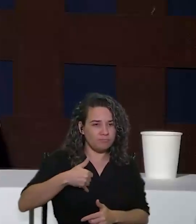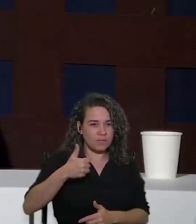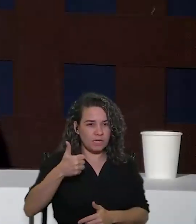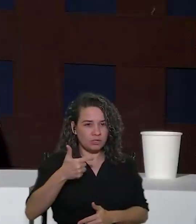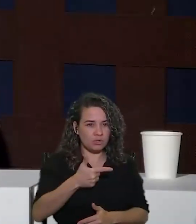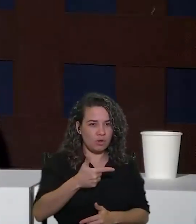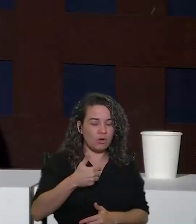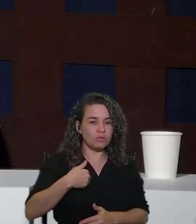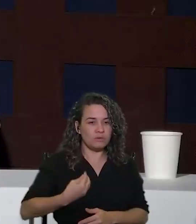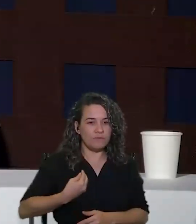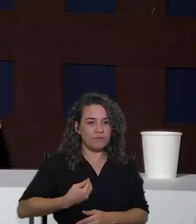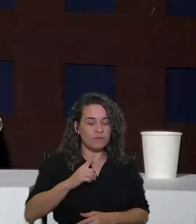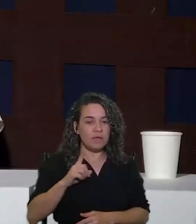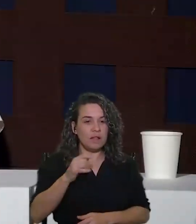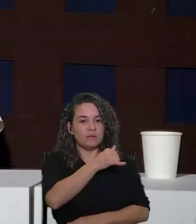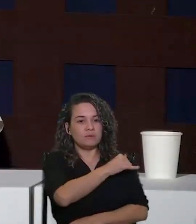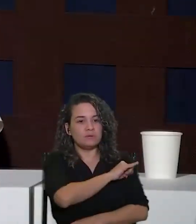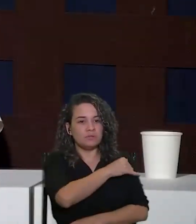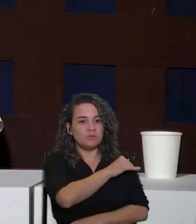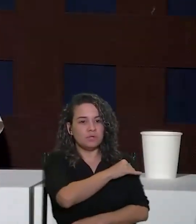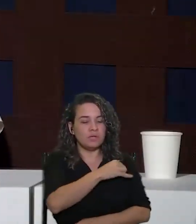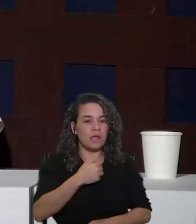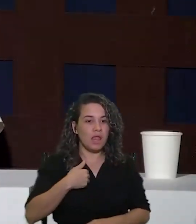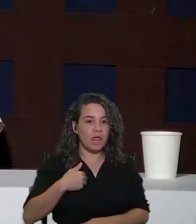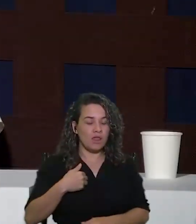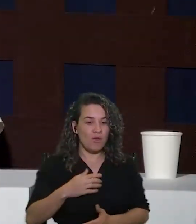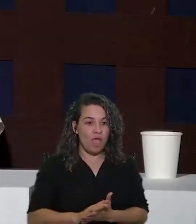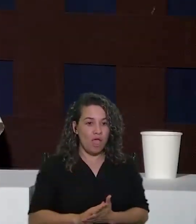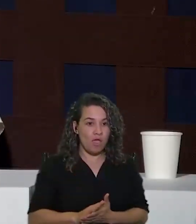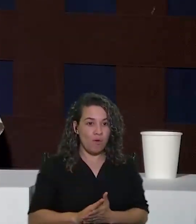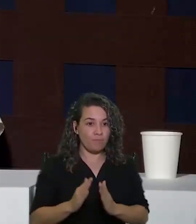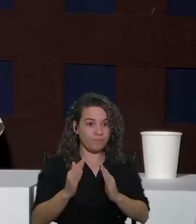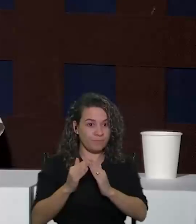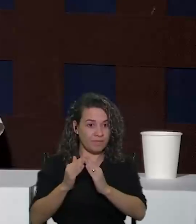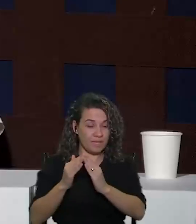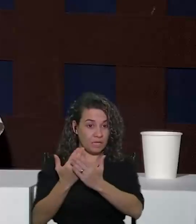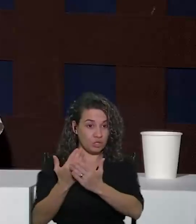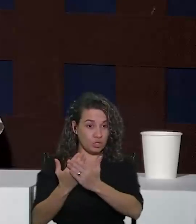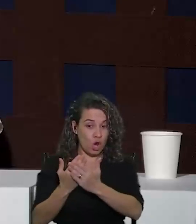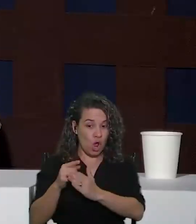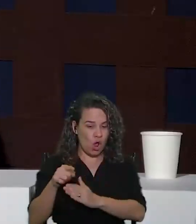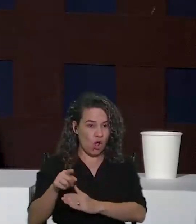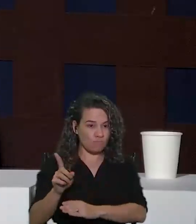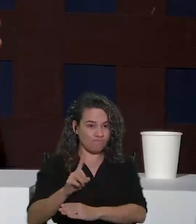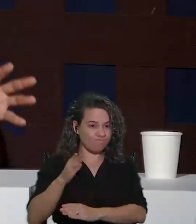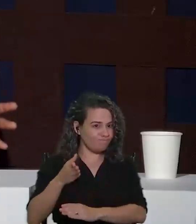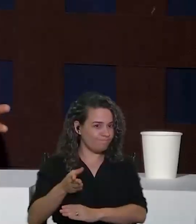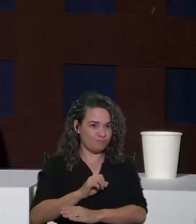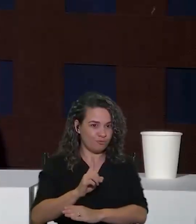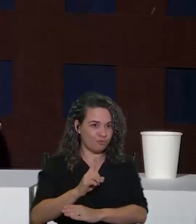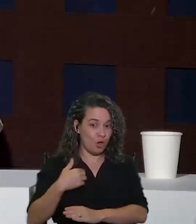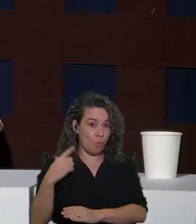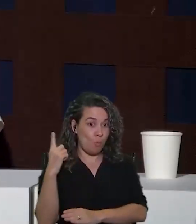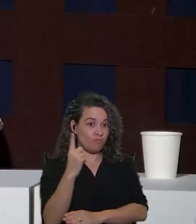eu era morador de Copacabana, matei a aula para ir para a praia, né? No tempo em que você conseguia sair da escola assim